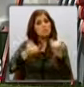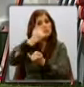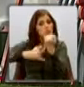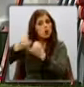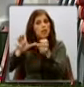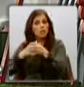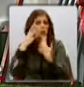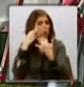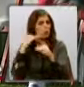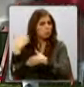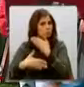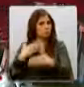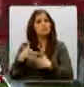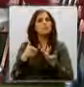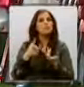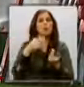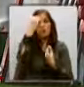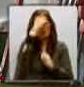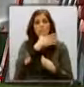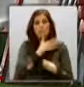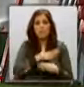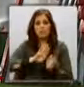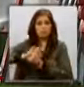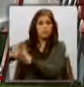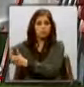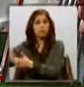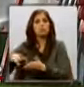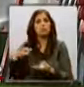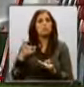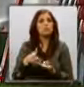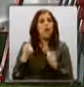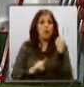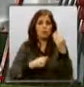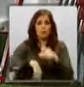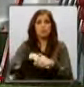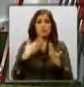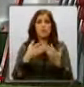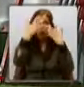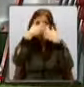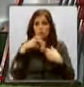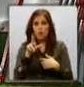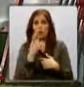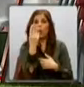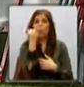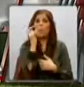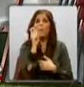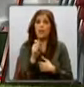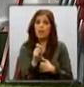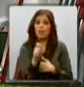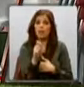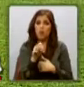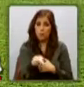resto tem sido o hábito o técnico encarnado vai deixar de fora habituais titulares por agora a dúvida é se Ruben Amorim será ou não convocado